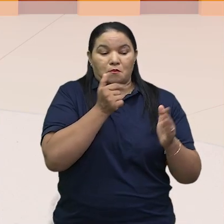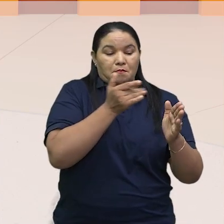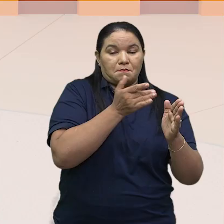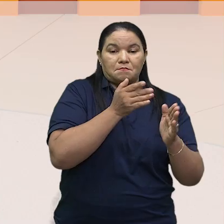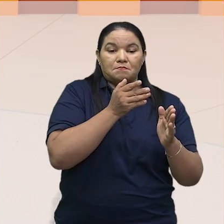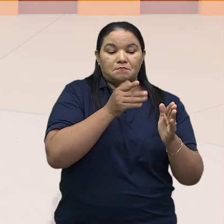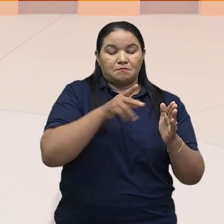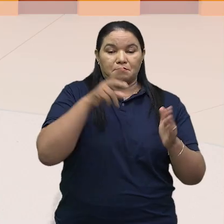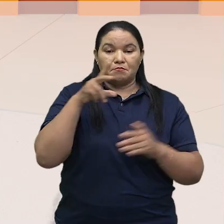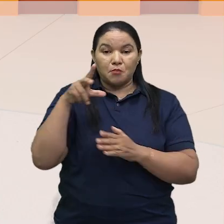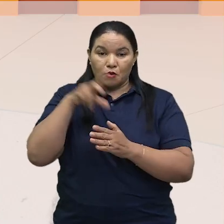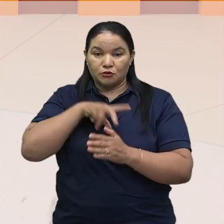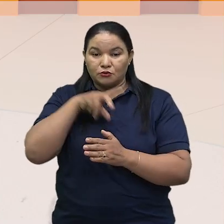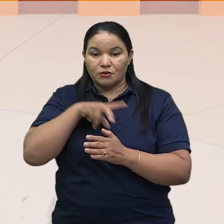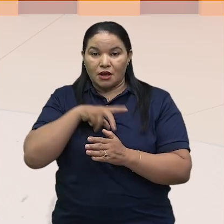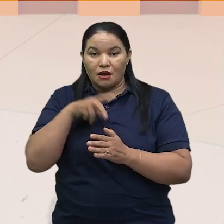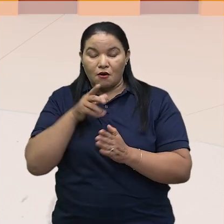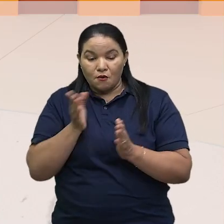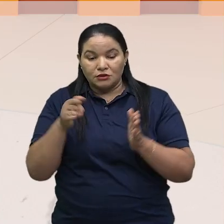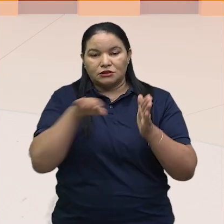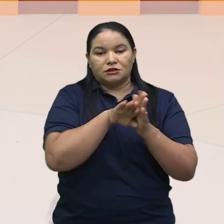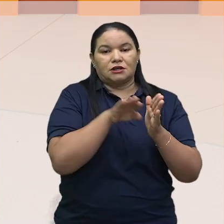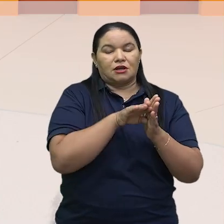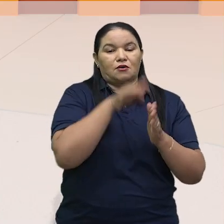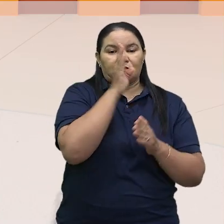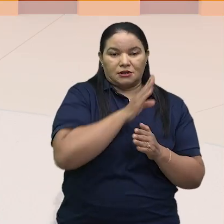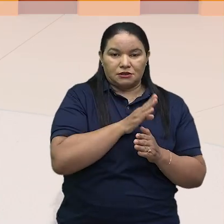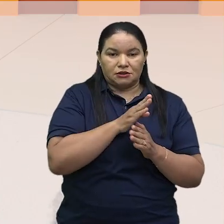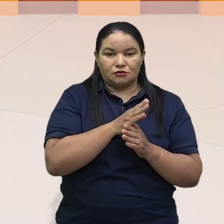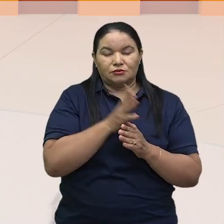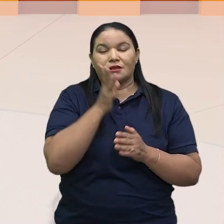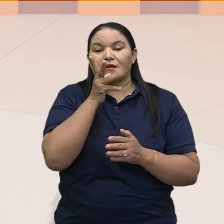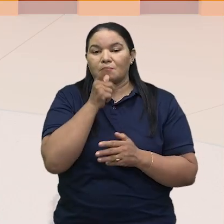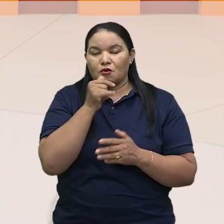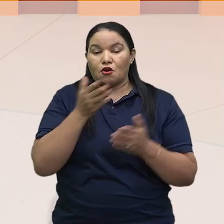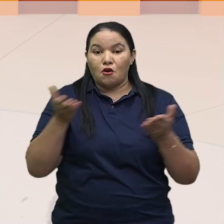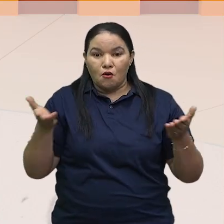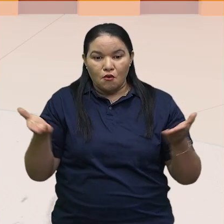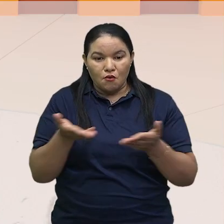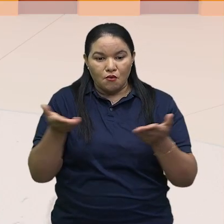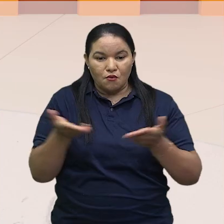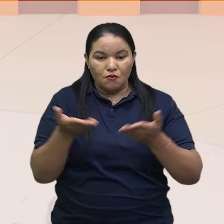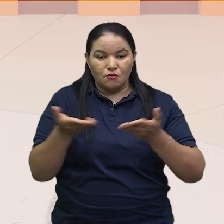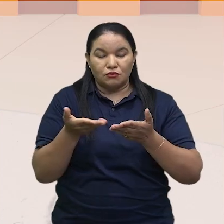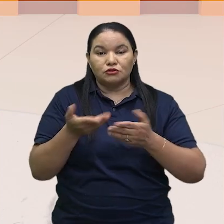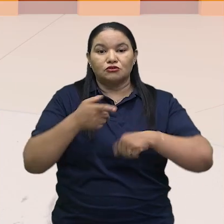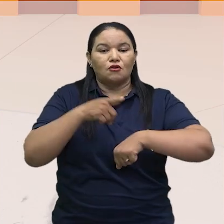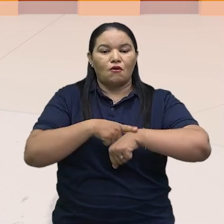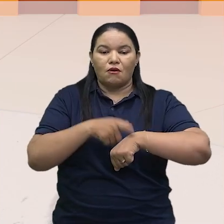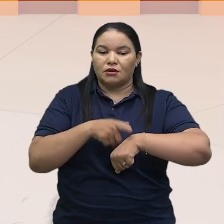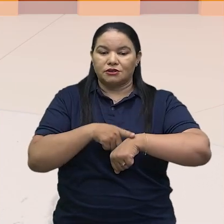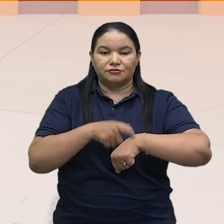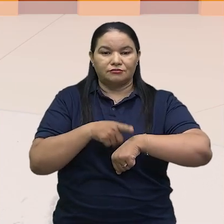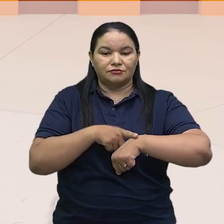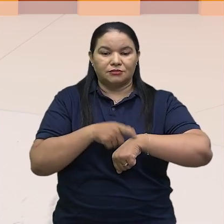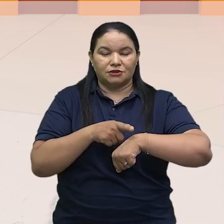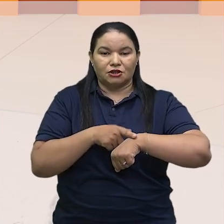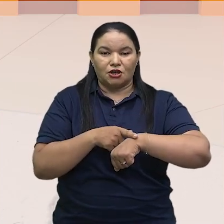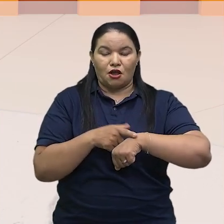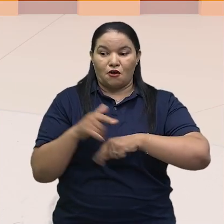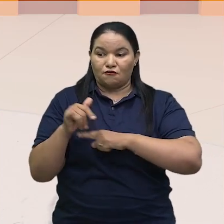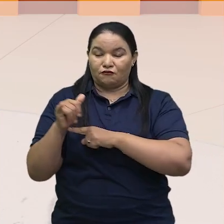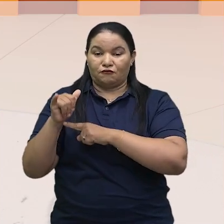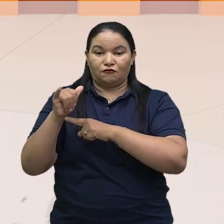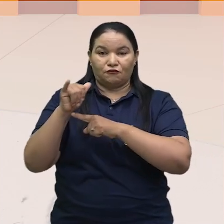Brasil. Essa mesma viagem, hoje, nos dias de hoje, ela pode ser feita no espaço de horas. Olha, se você pegar um